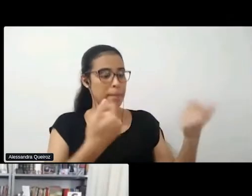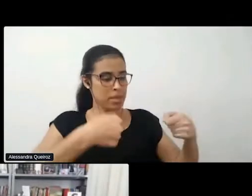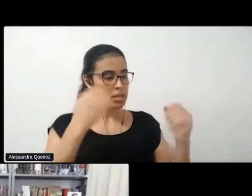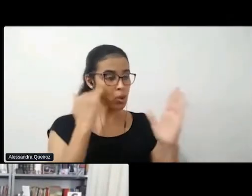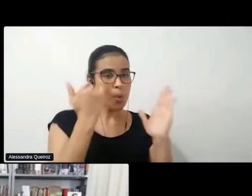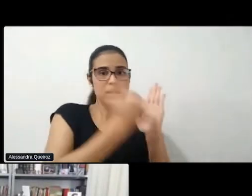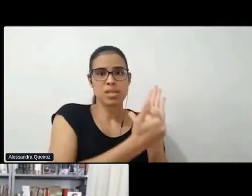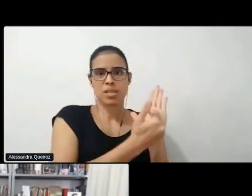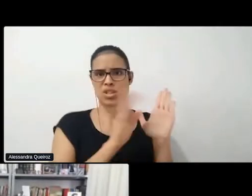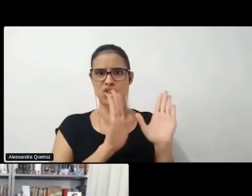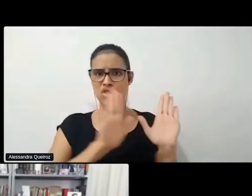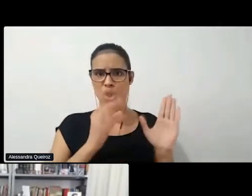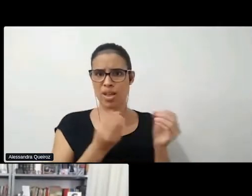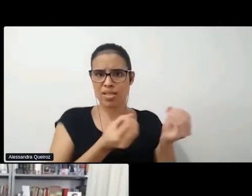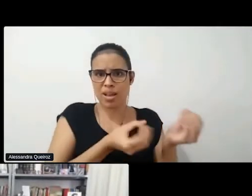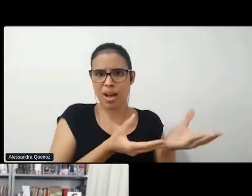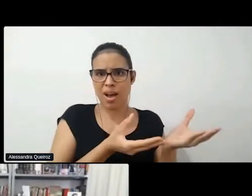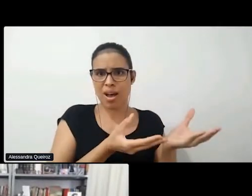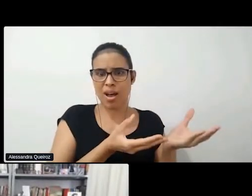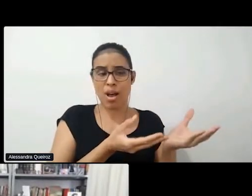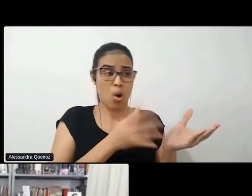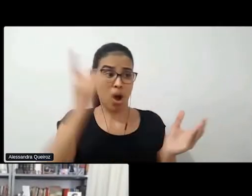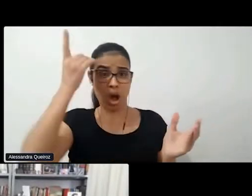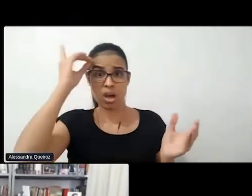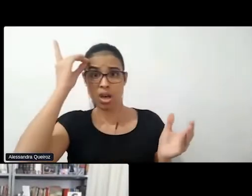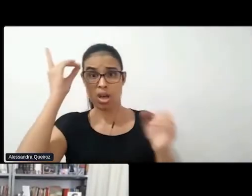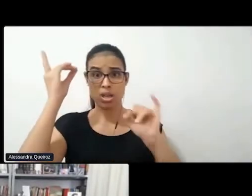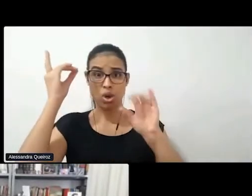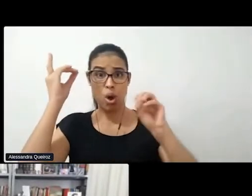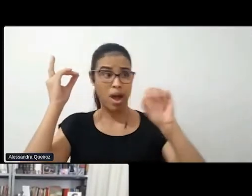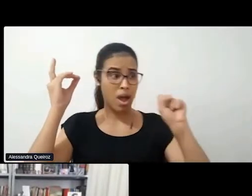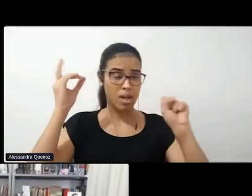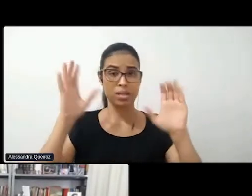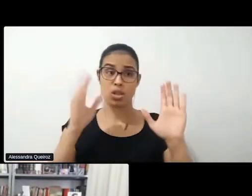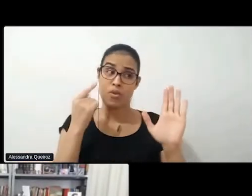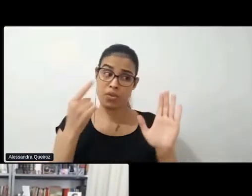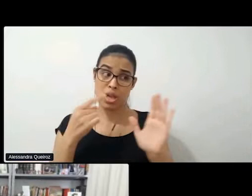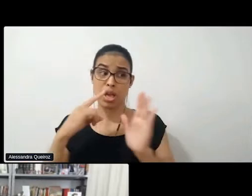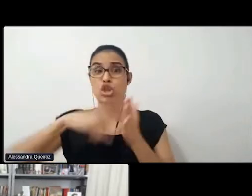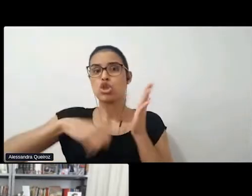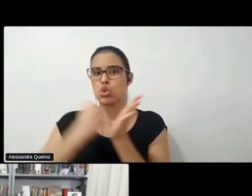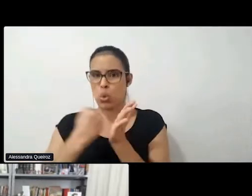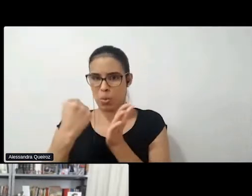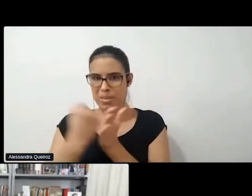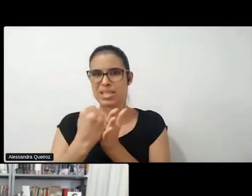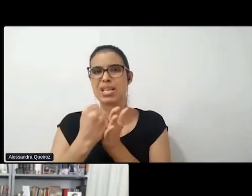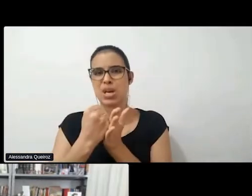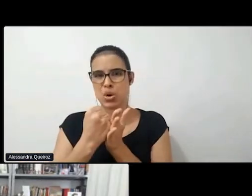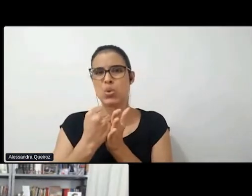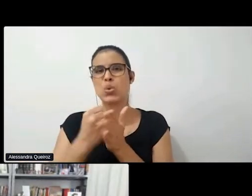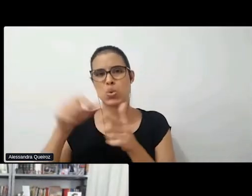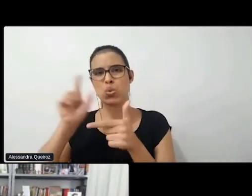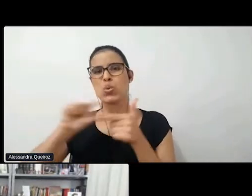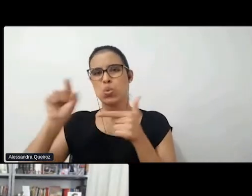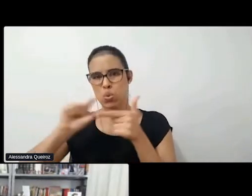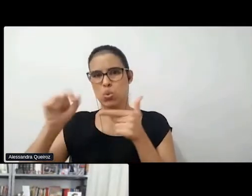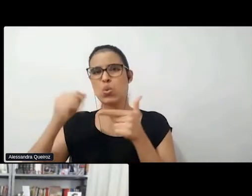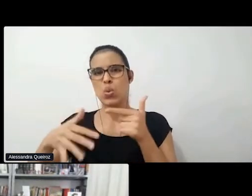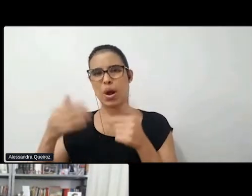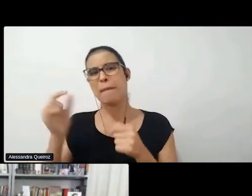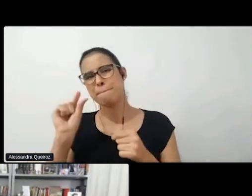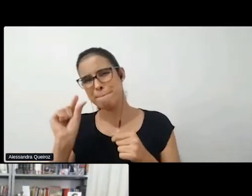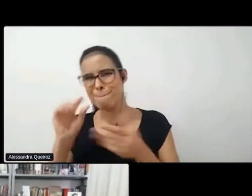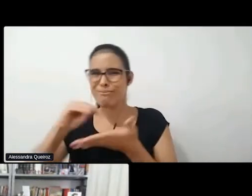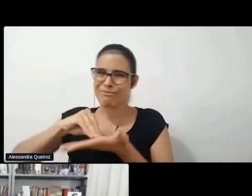mobile, iOS e Android. A documentação da Google é um pouquinho precária, sabemos. A documentação do iOS é boa, a